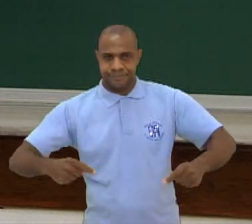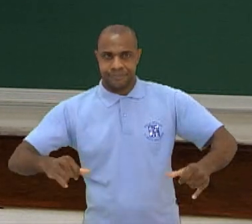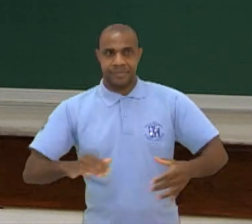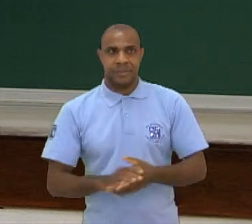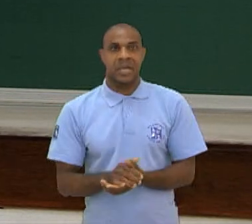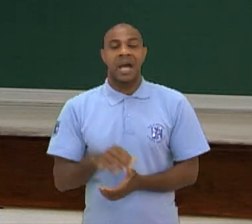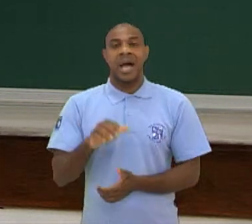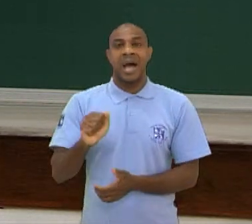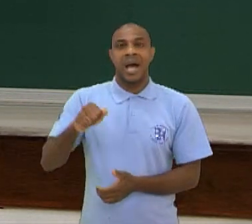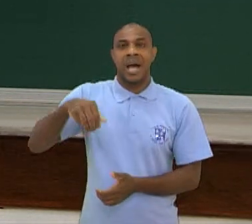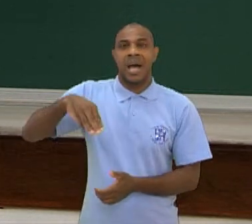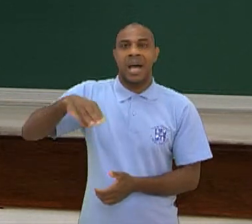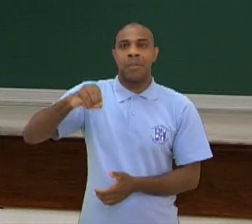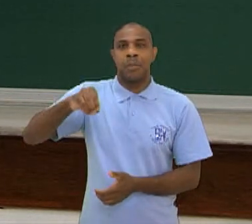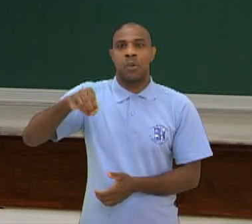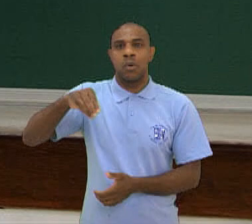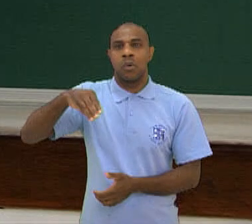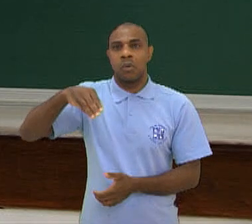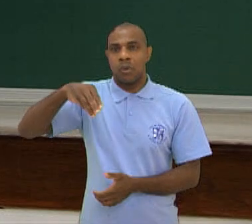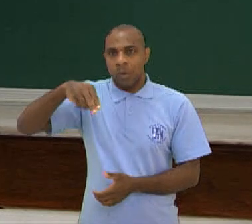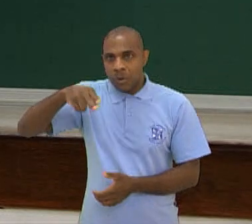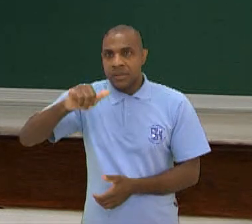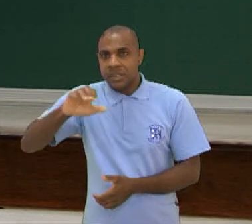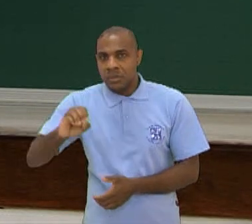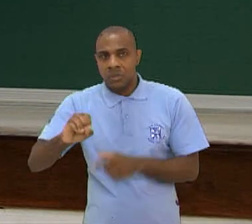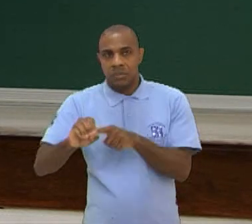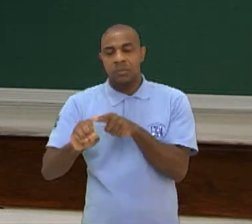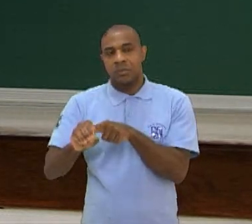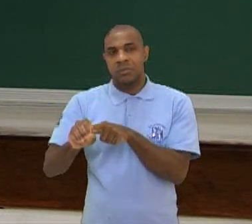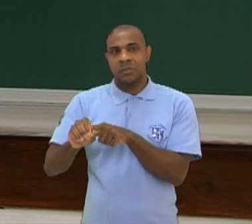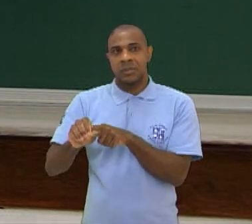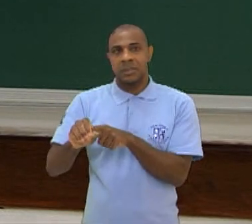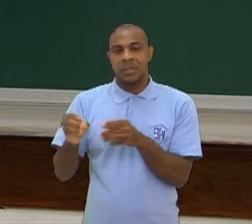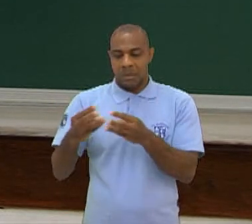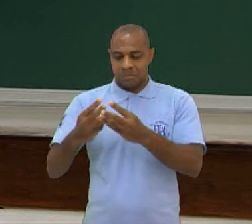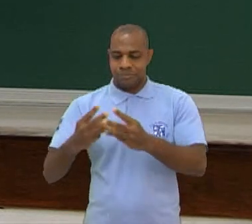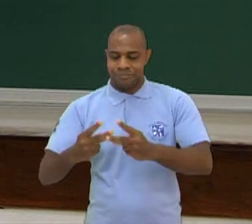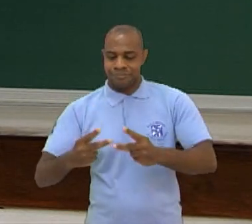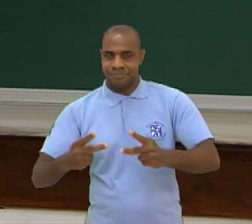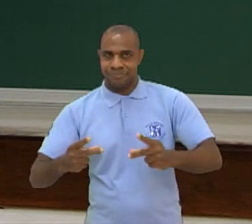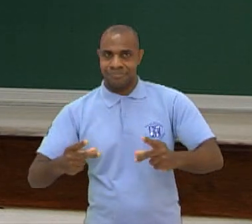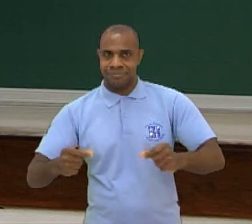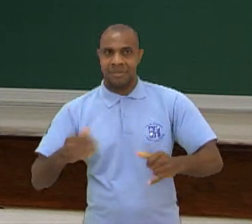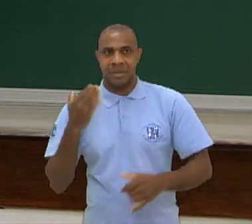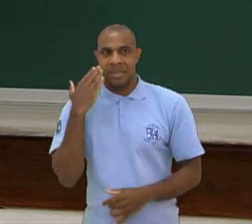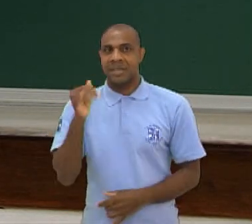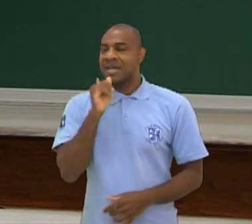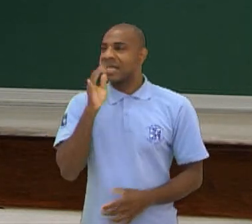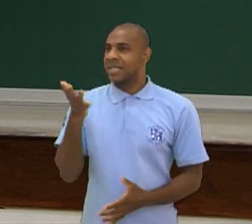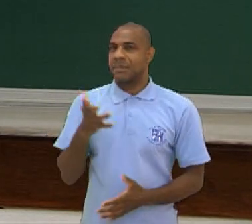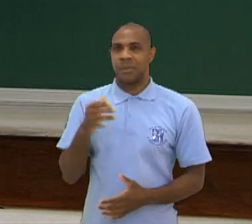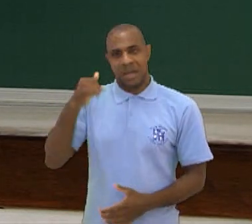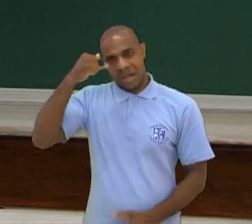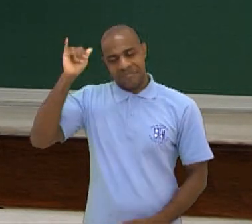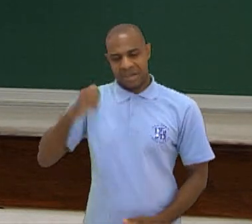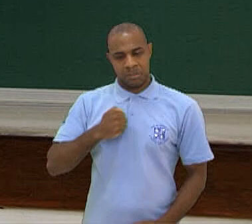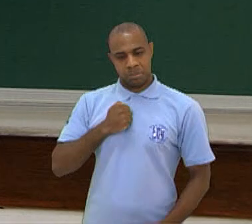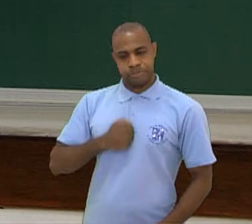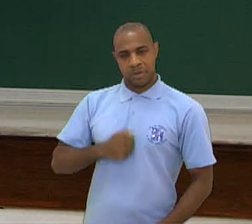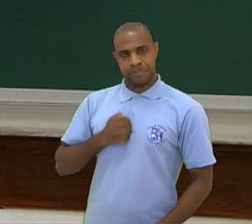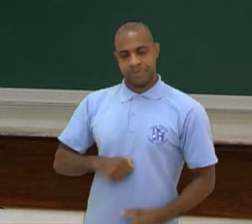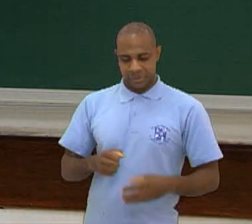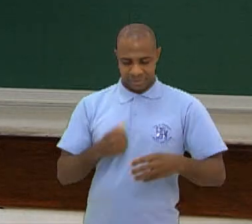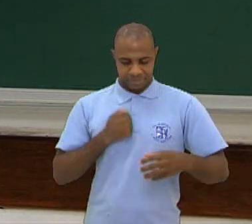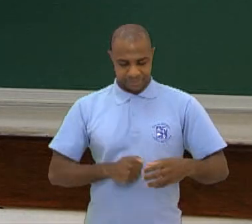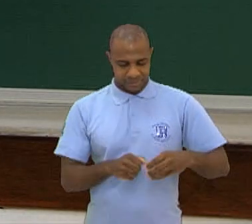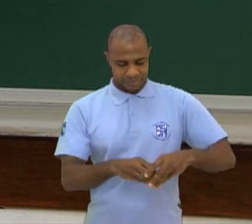amônio. Esse amônio, oriundo da decomposição dos seres vivos, ou, por exemplo, ali a vaquinha está fazendo um cocôzinho ali, gente, as nossas